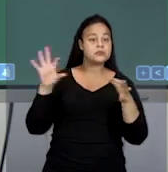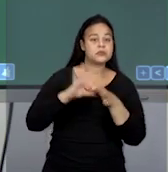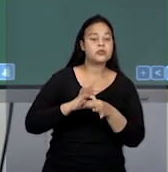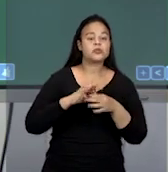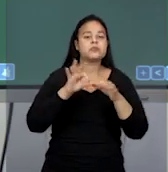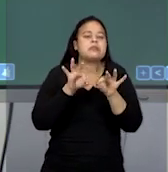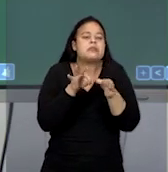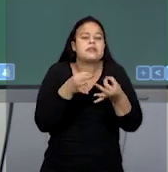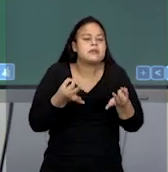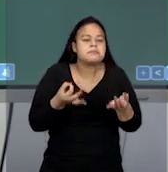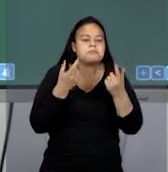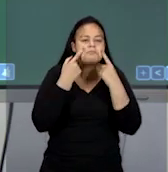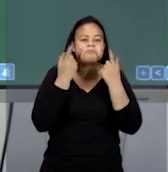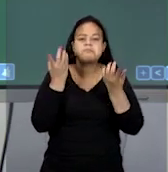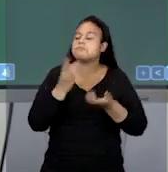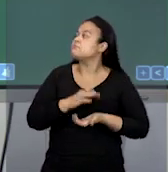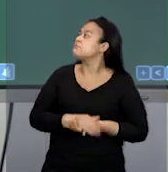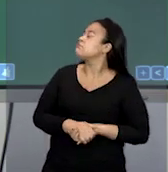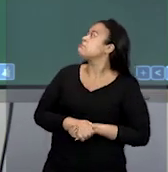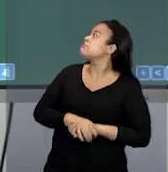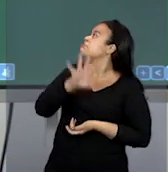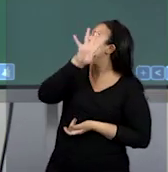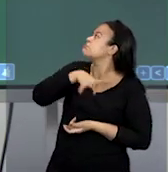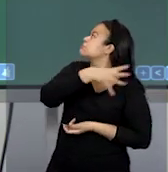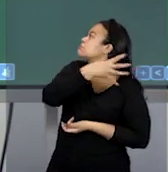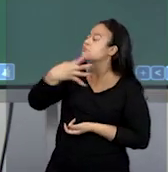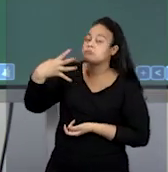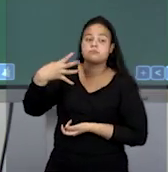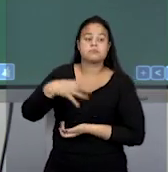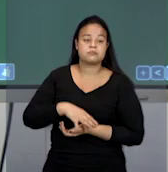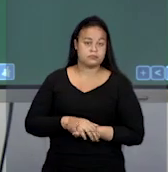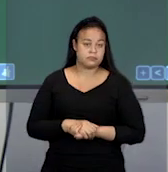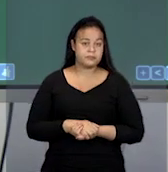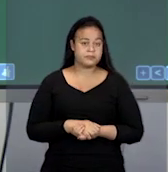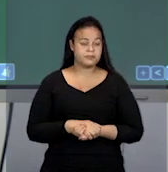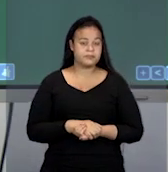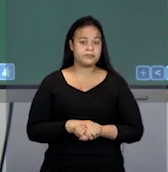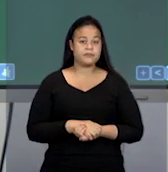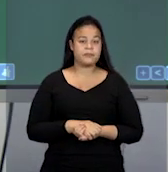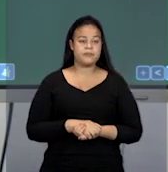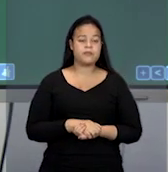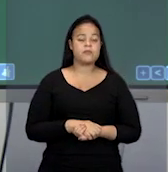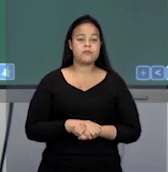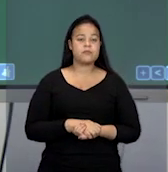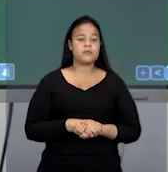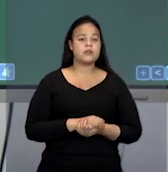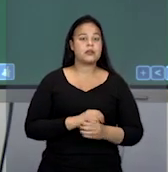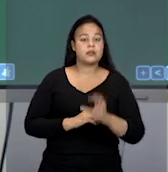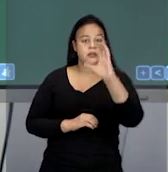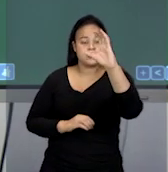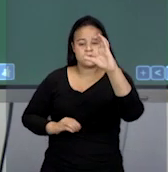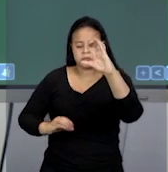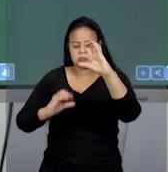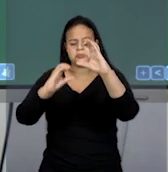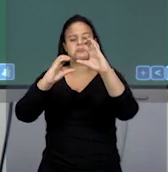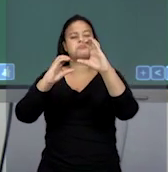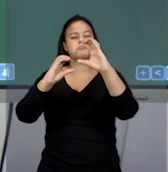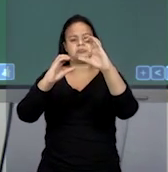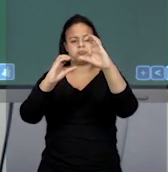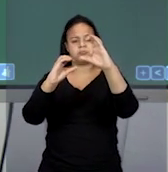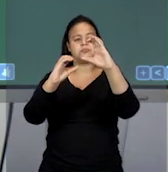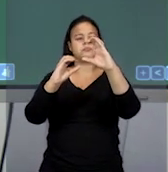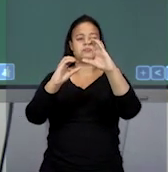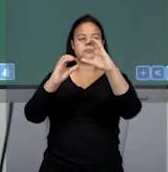simples. Faço aqui então um quadro. Eu sei que eu vou ter aqui, ó, Czão, Czinho, Czão com